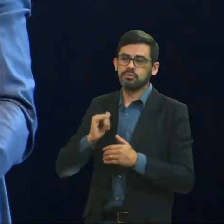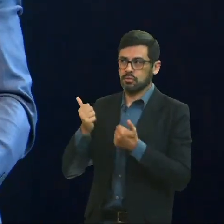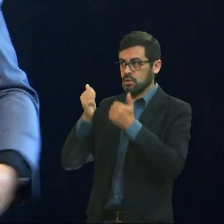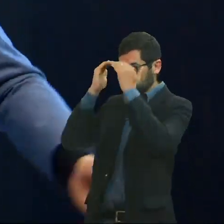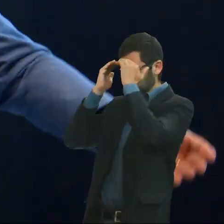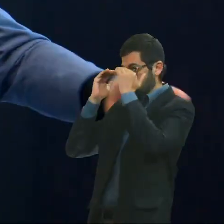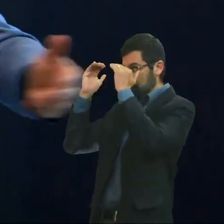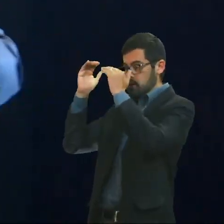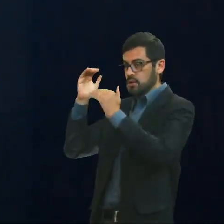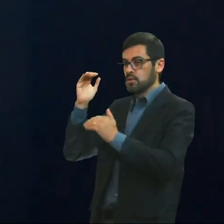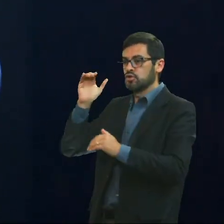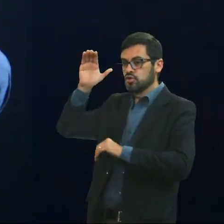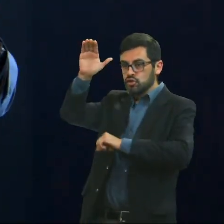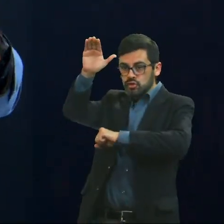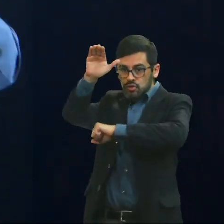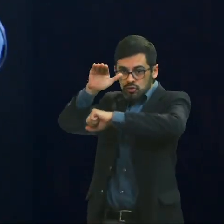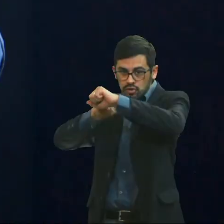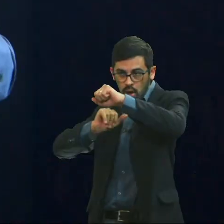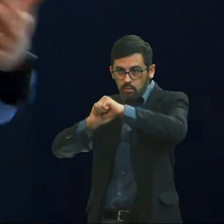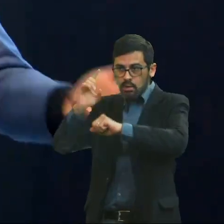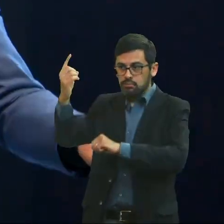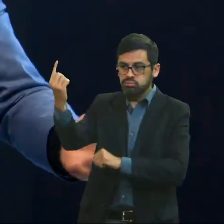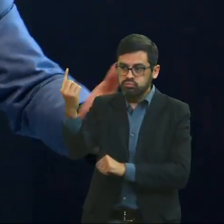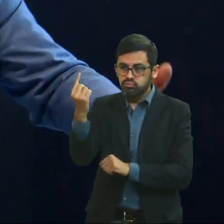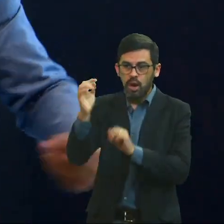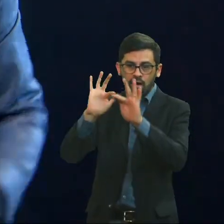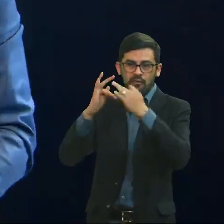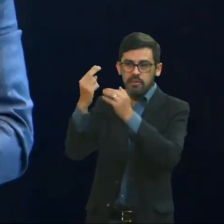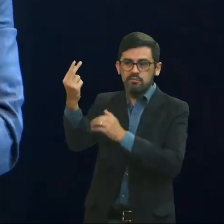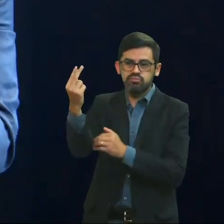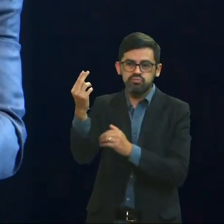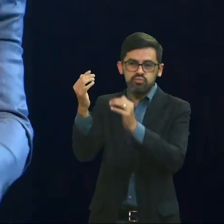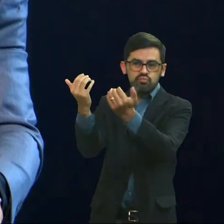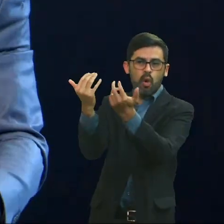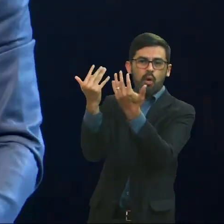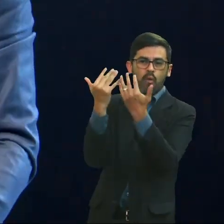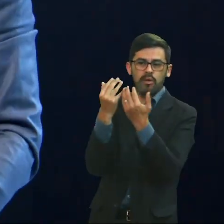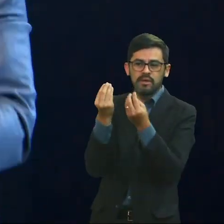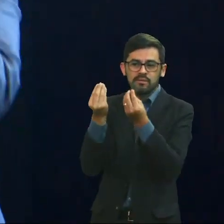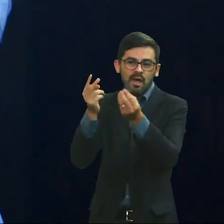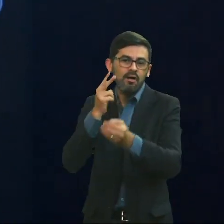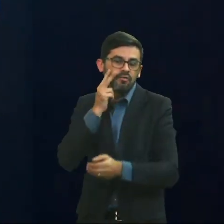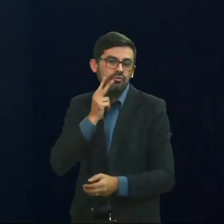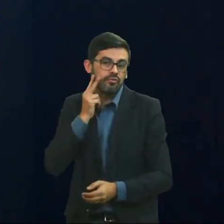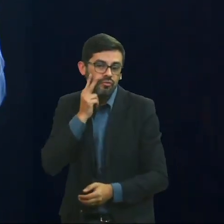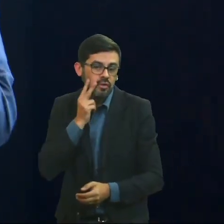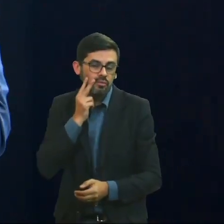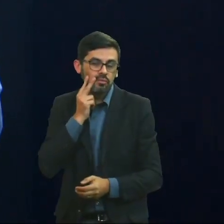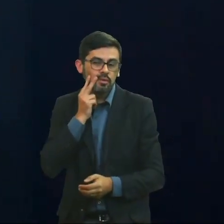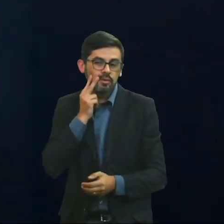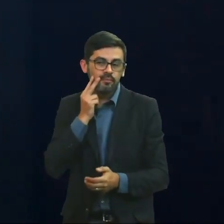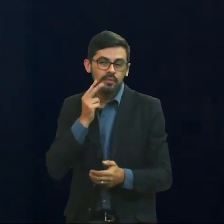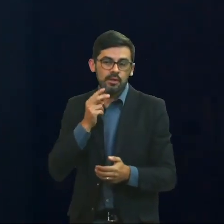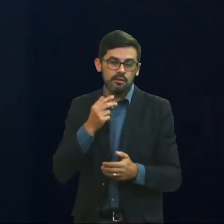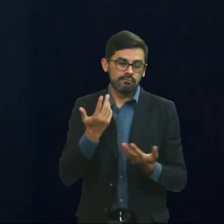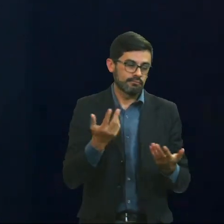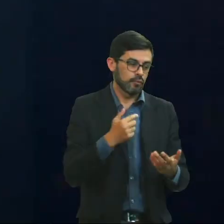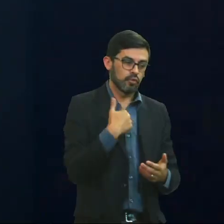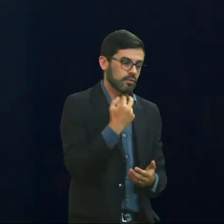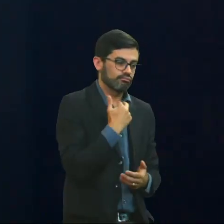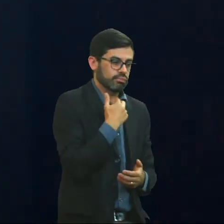obedece, chama aquele homem, sua família, e serve vinho. E então ele diz, olha, nós não bebemos